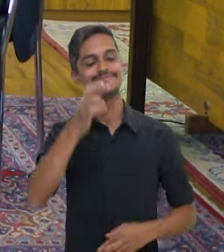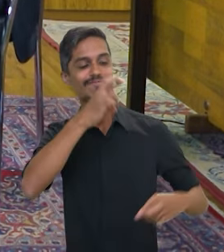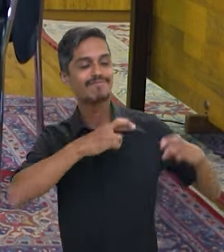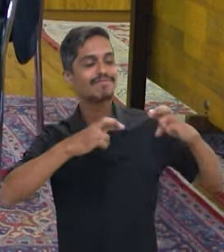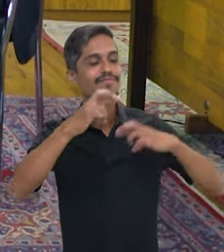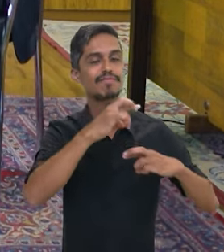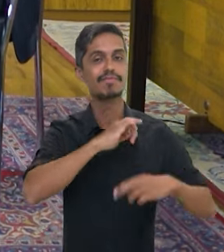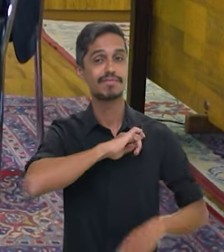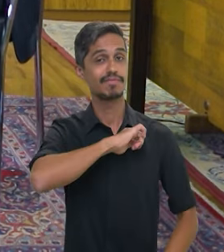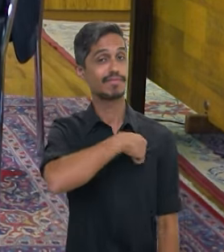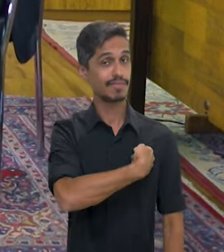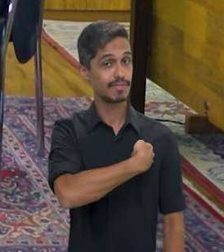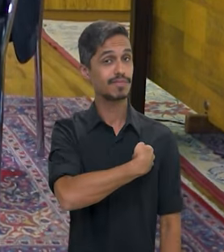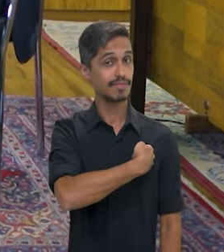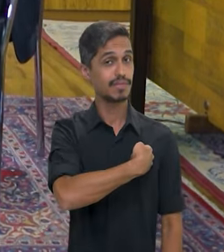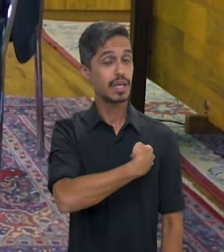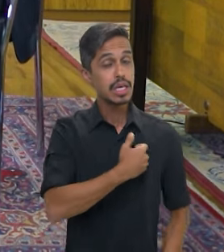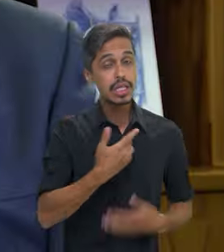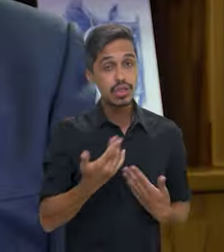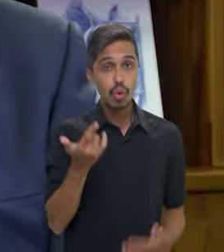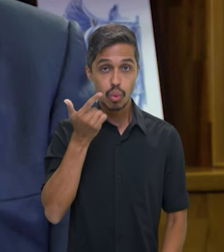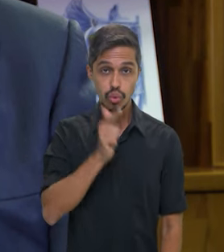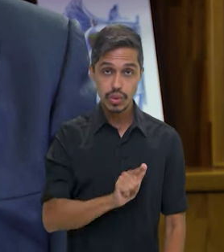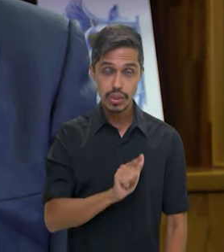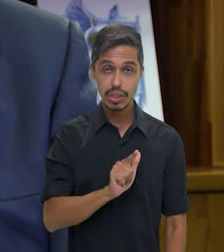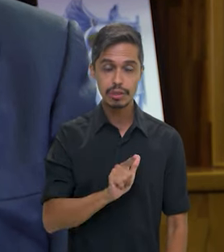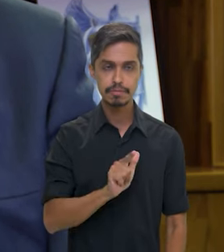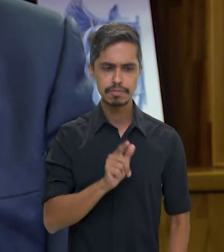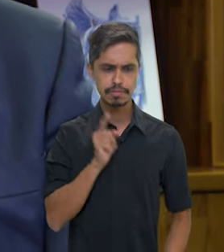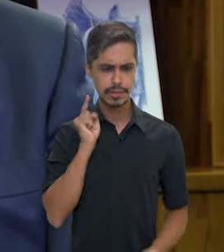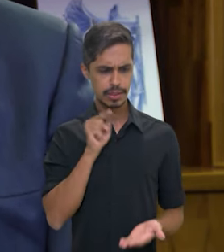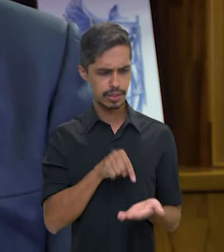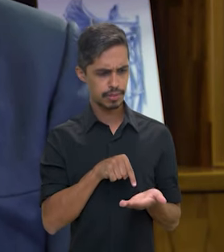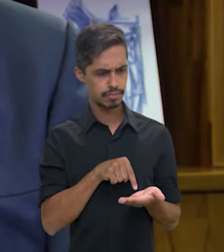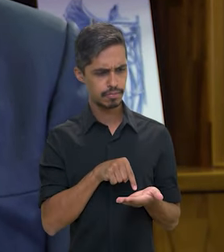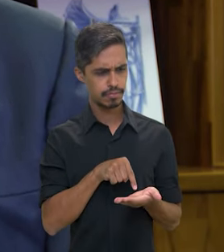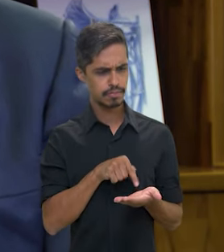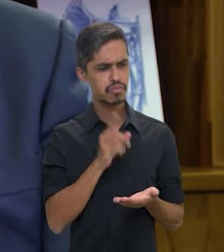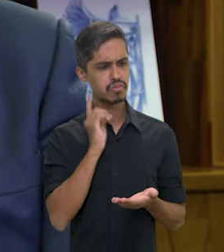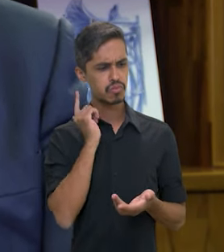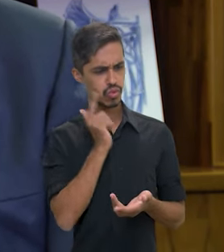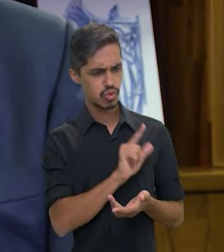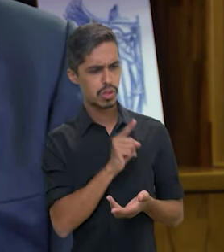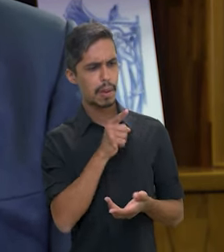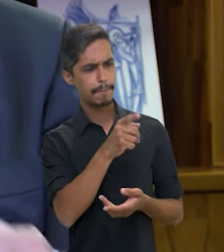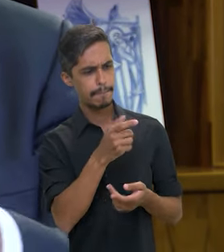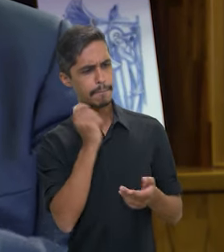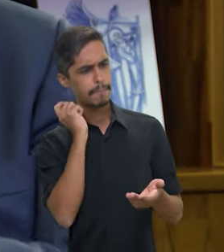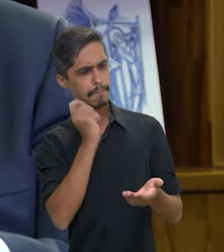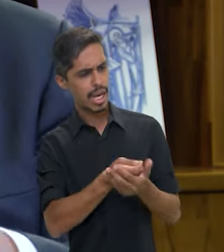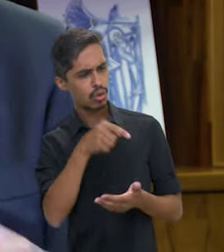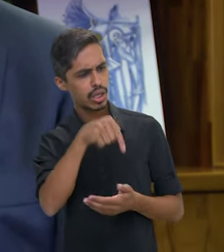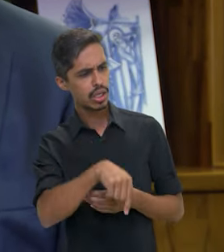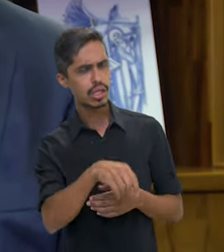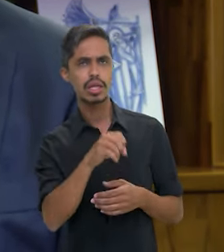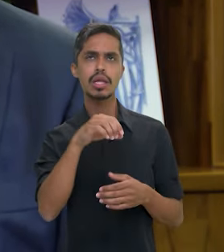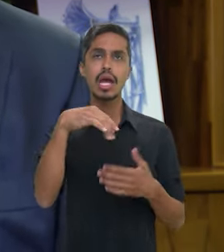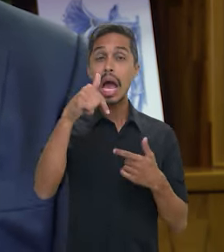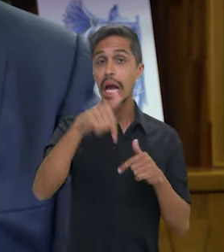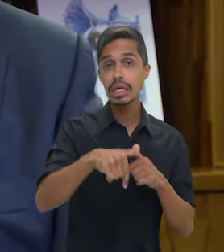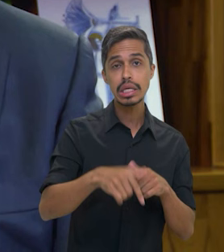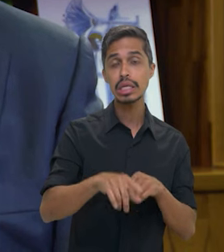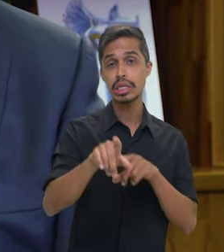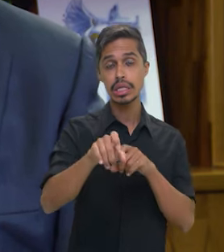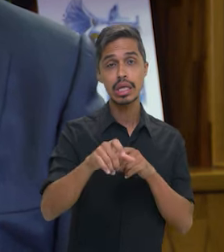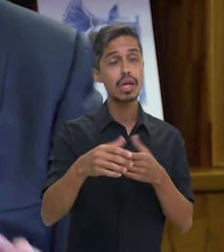fiscalização vai ter a condição de aqui, está certo? Aqui da sede ou lá da